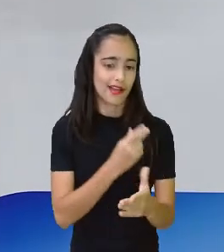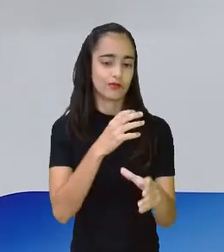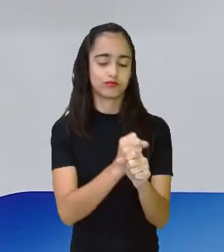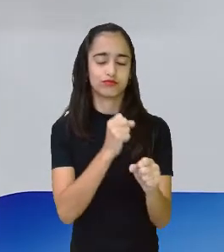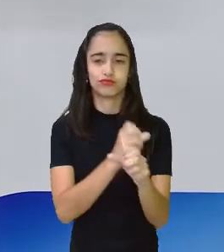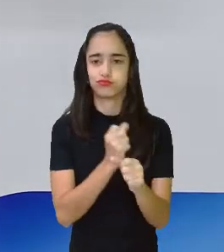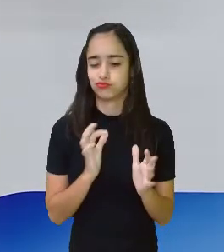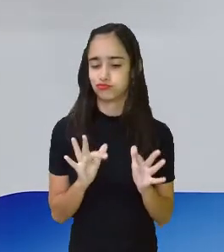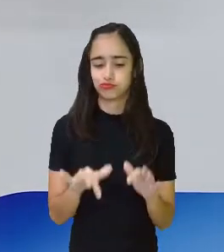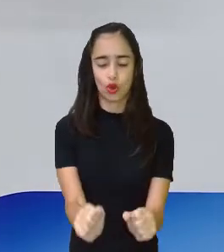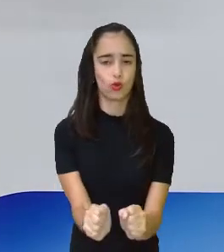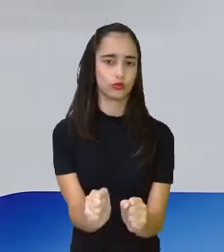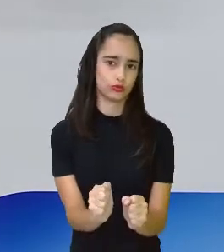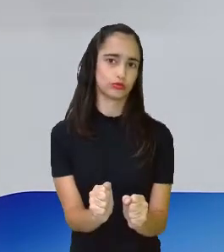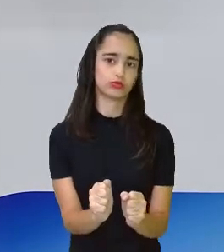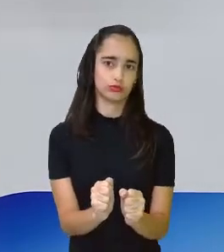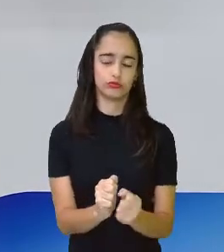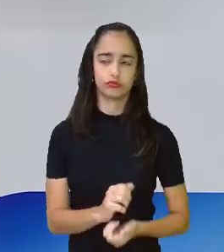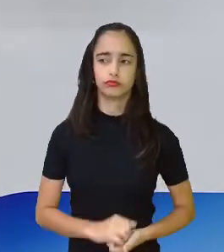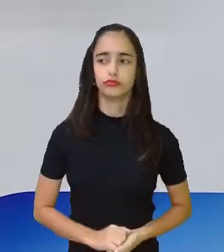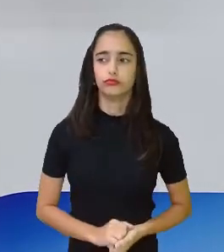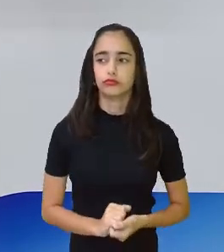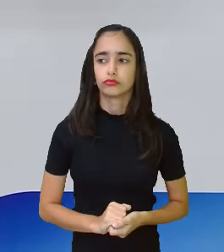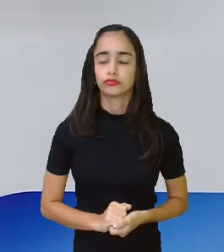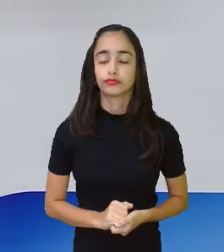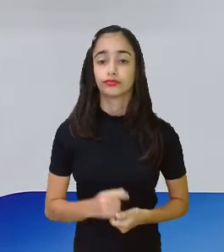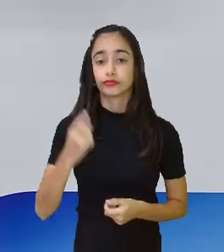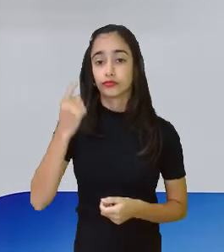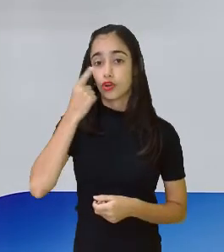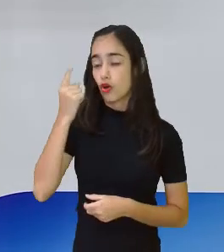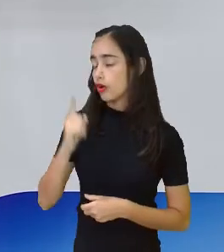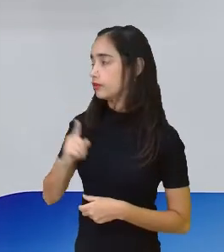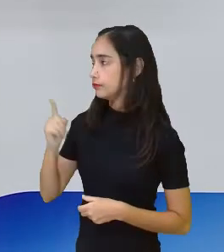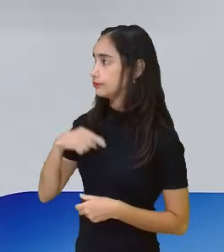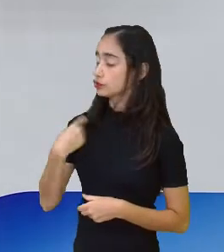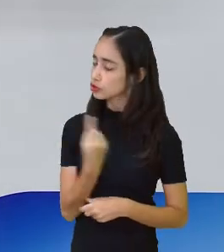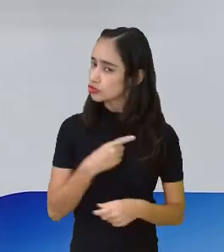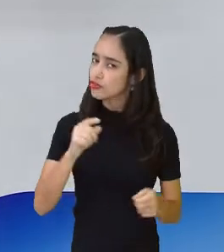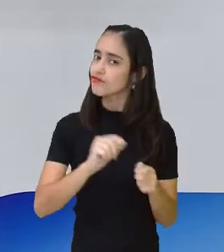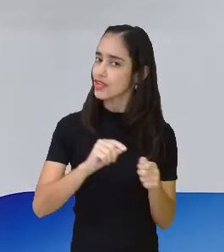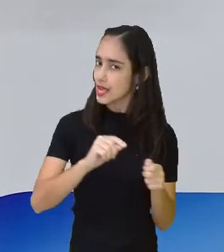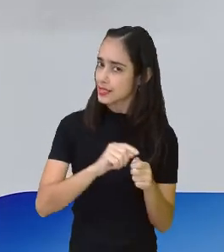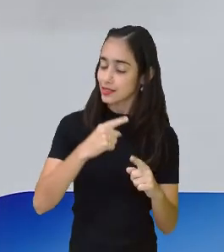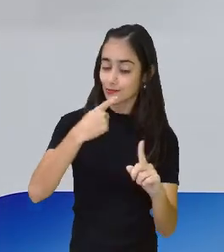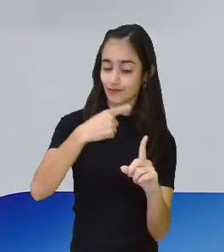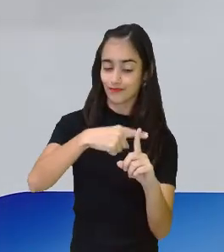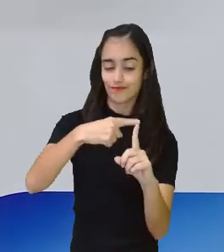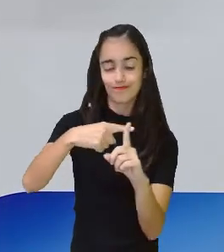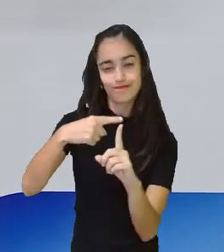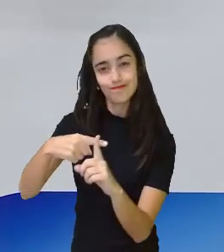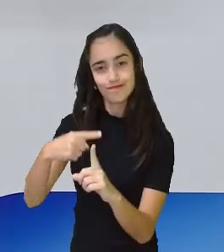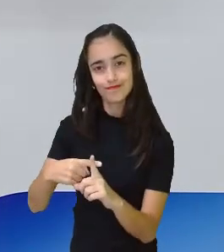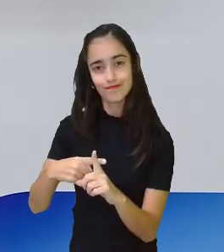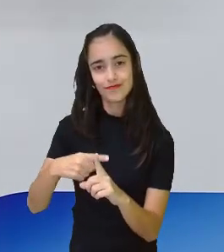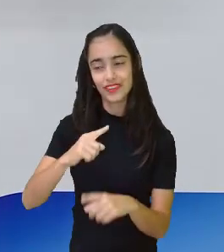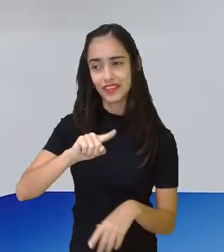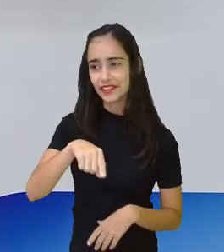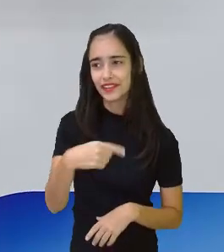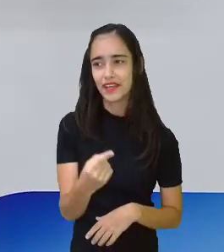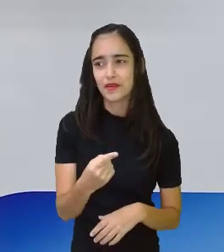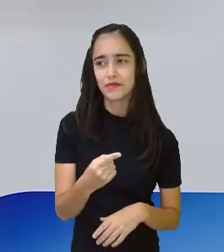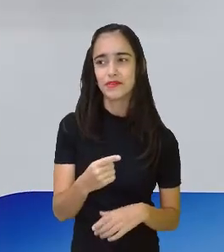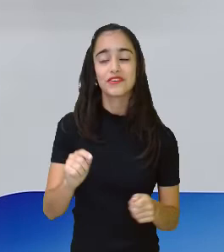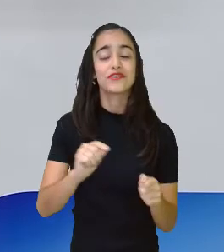Estruturei. Coloquei o meu símbolo. Estamos trabalhando com adição. Depois que eu fiz isso, ó, é só correr